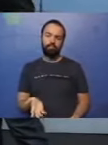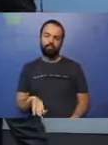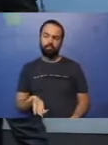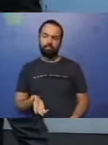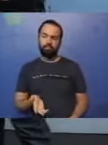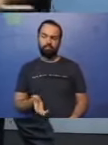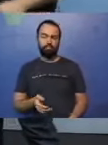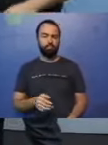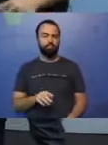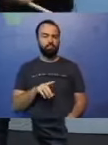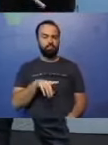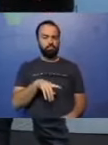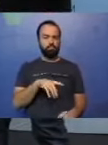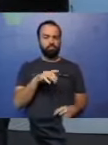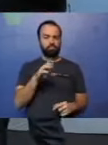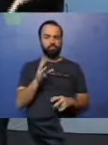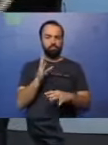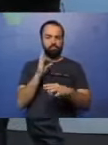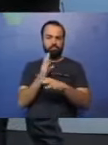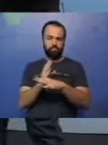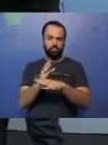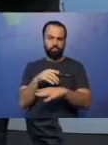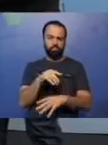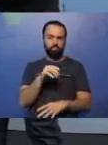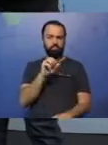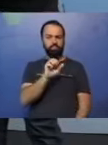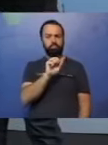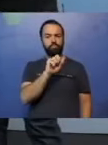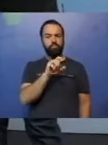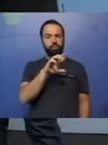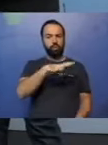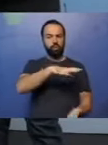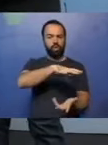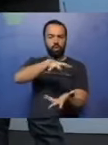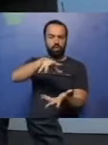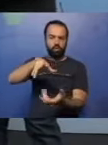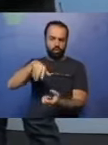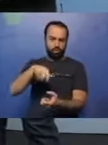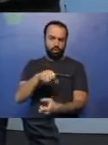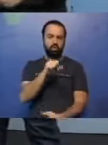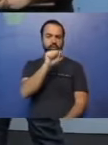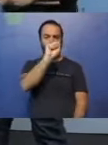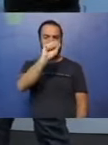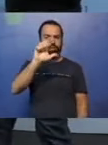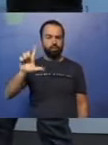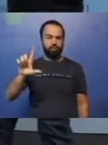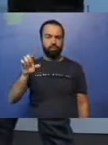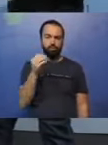Se as 4 partes fossem cada uma de uma cor,